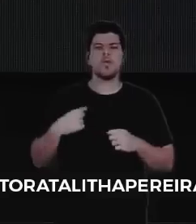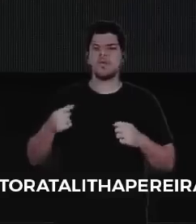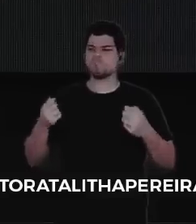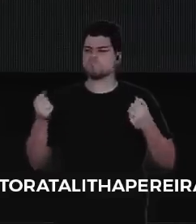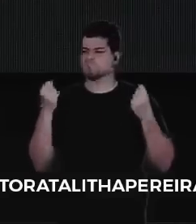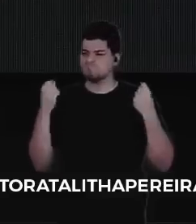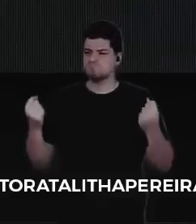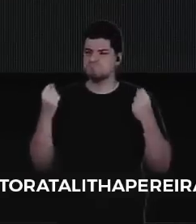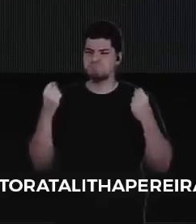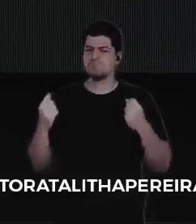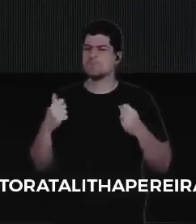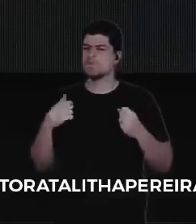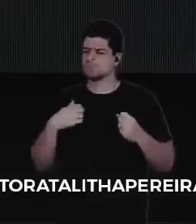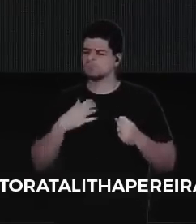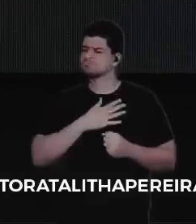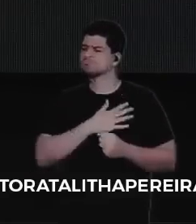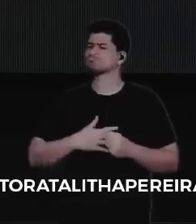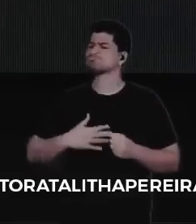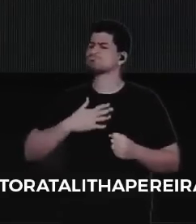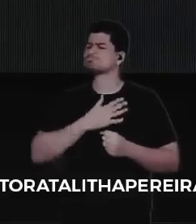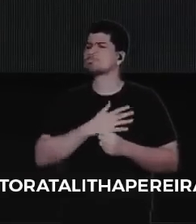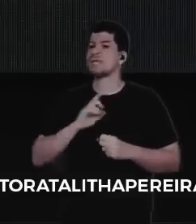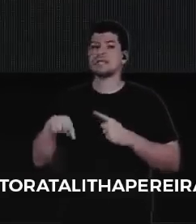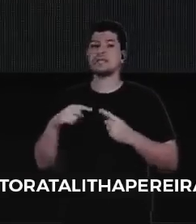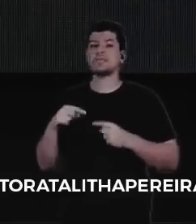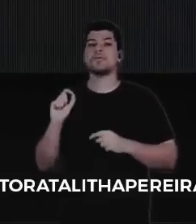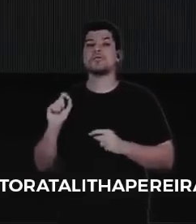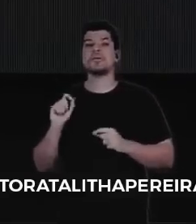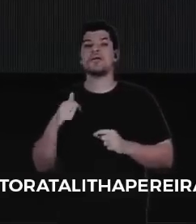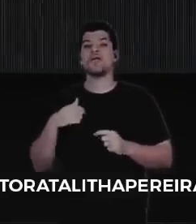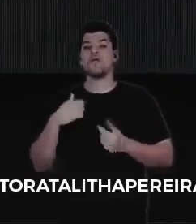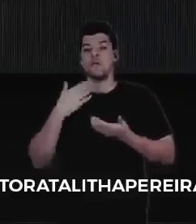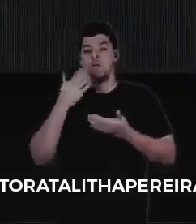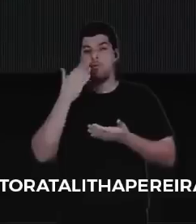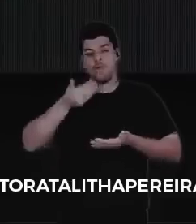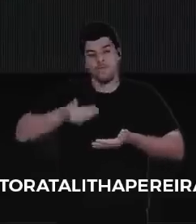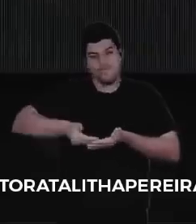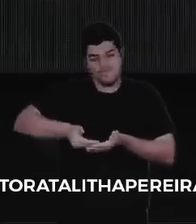fico tão satisfeito que depois eu vou tomar um açaí.